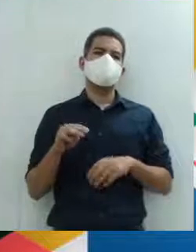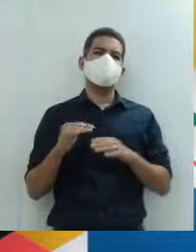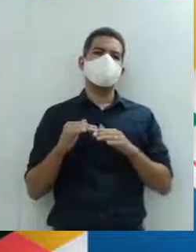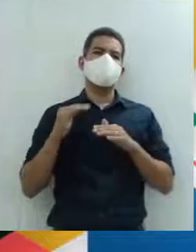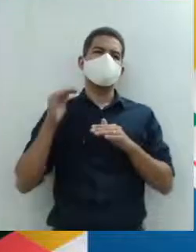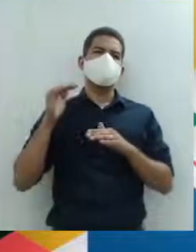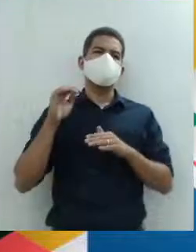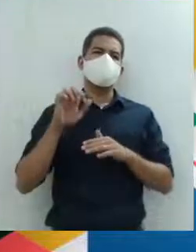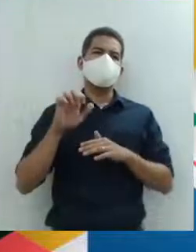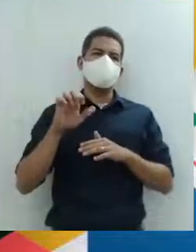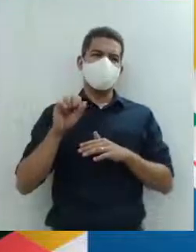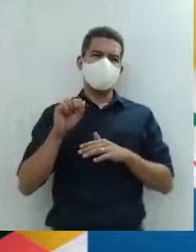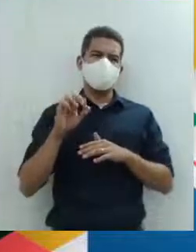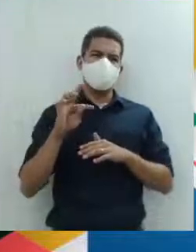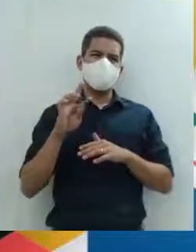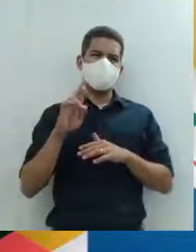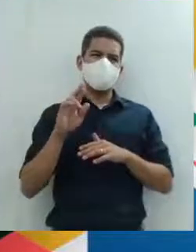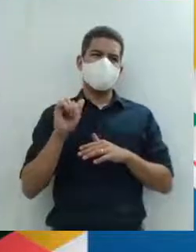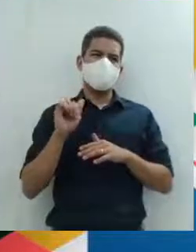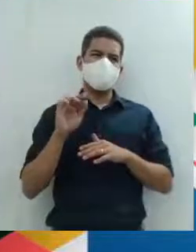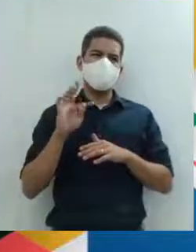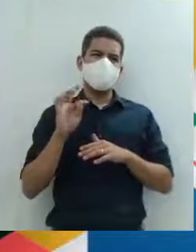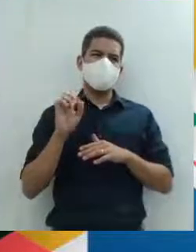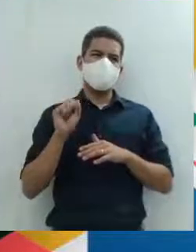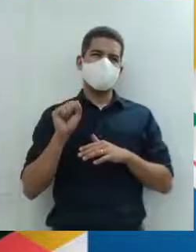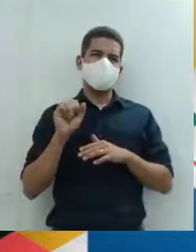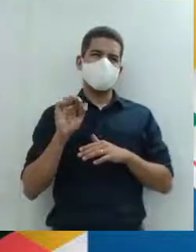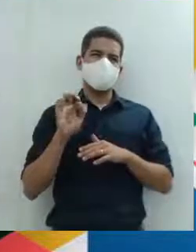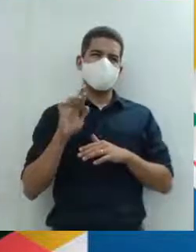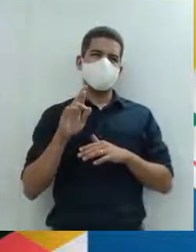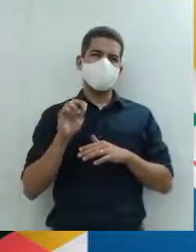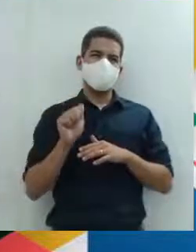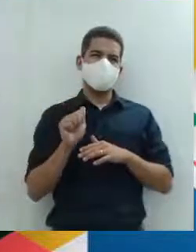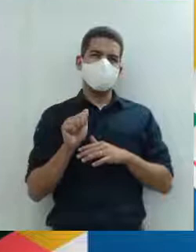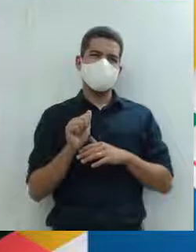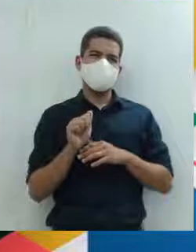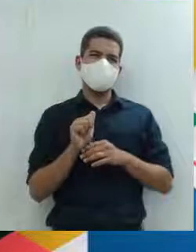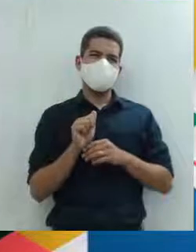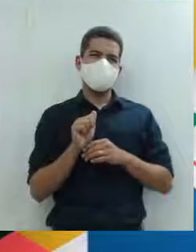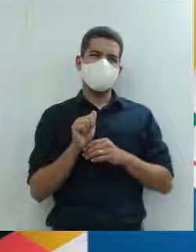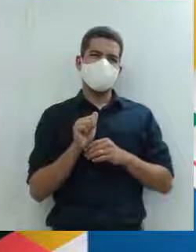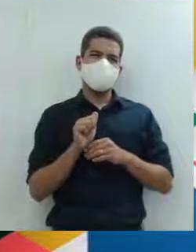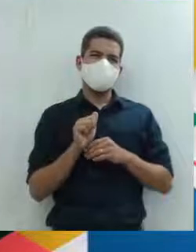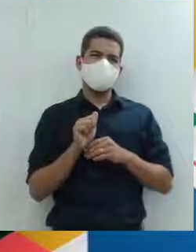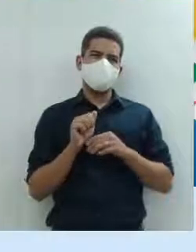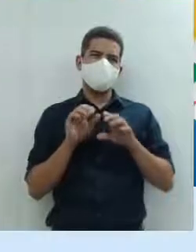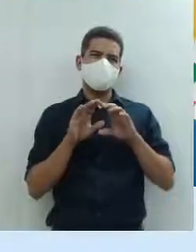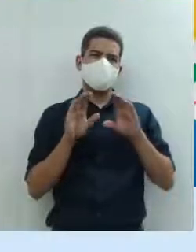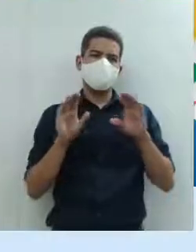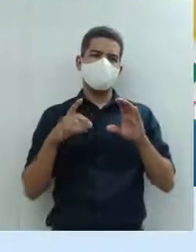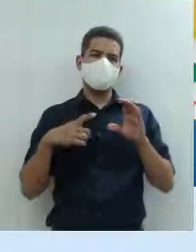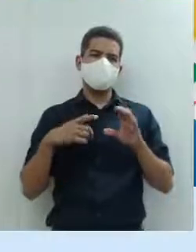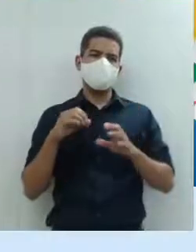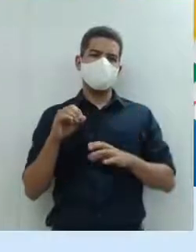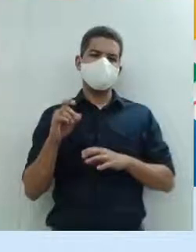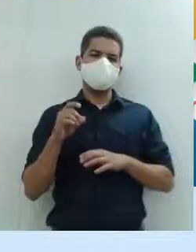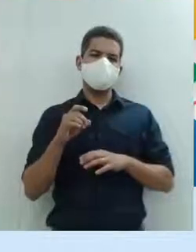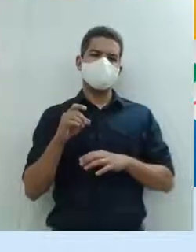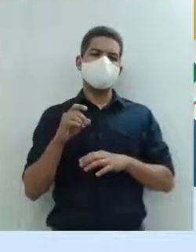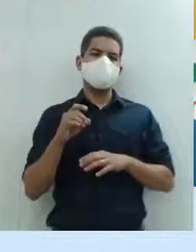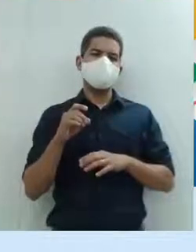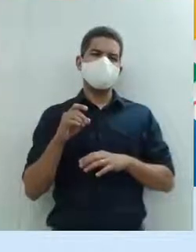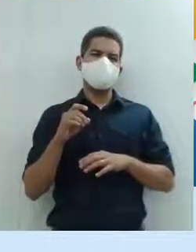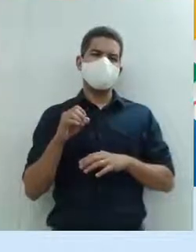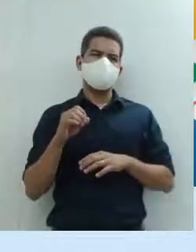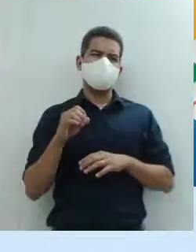tem de importante na estratosfera? A estratosfera ela contém um gás chamado ozônio, né, que é agrupada ali,